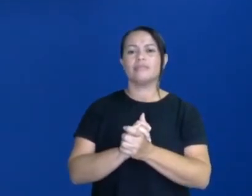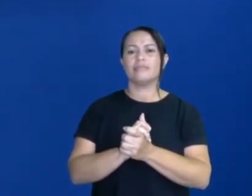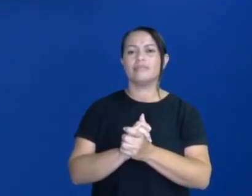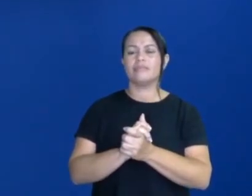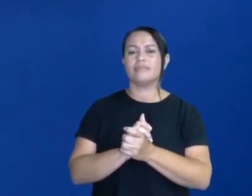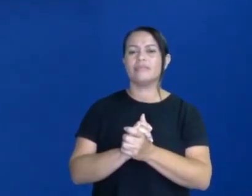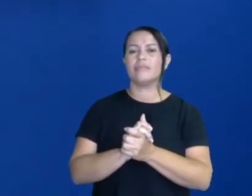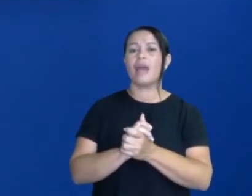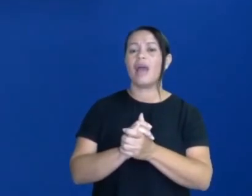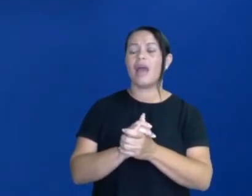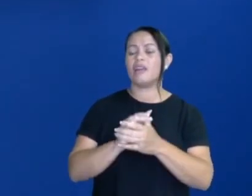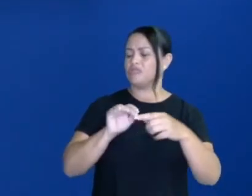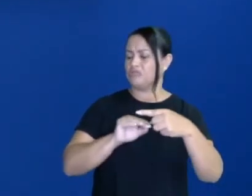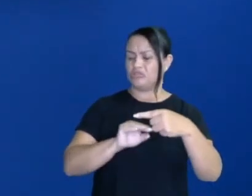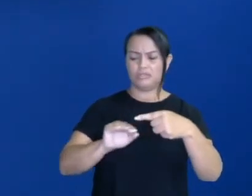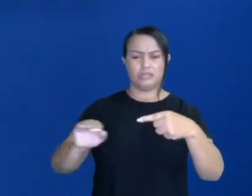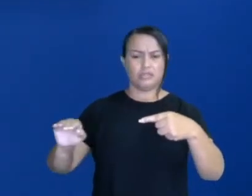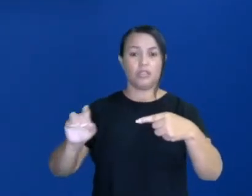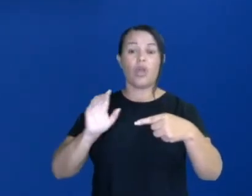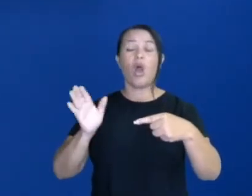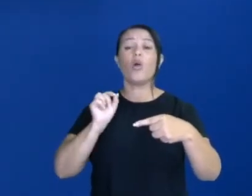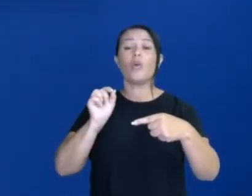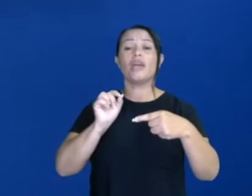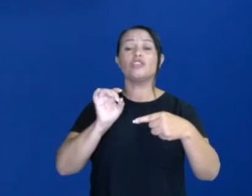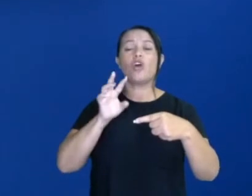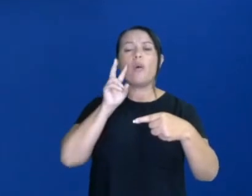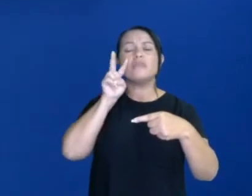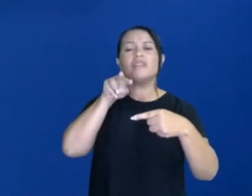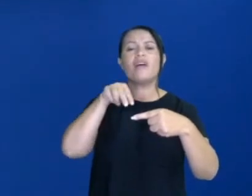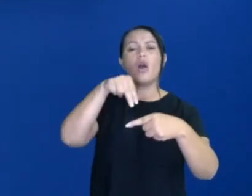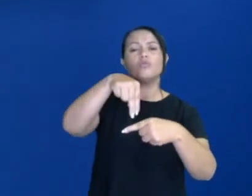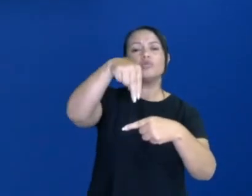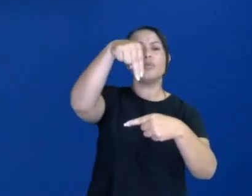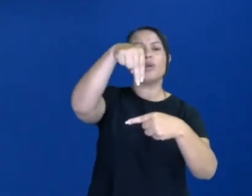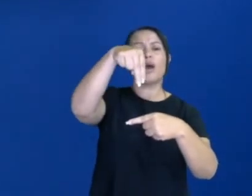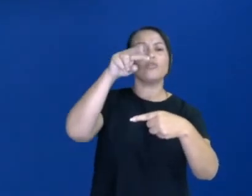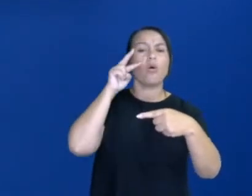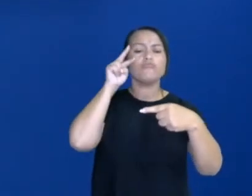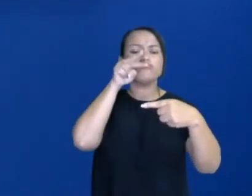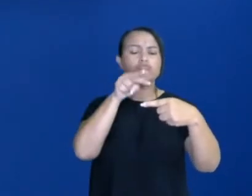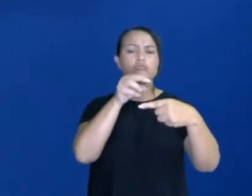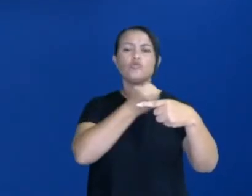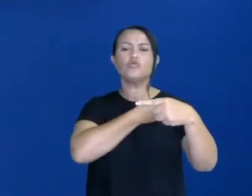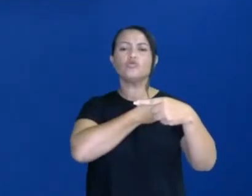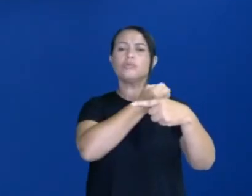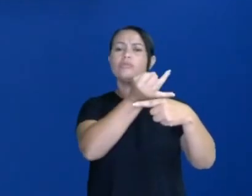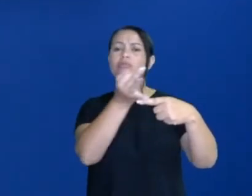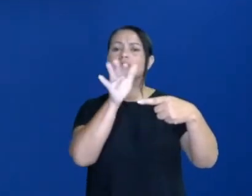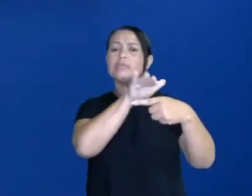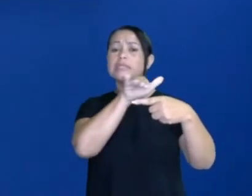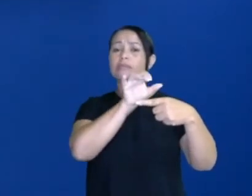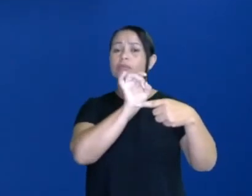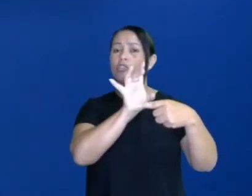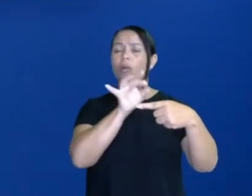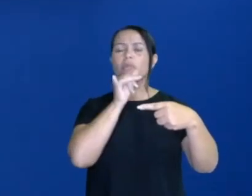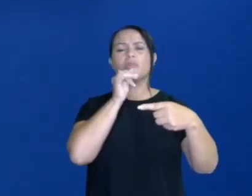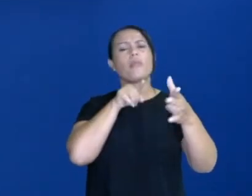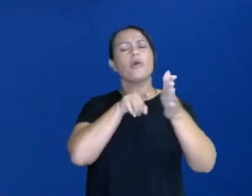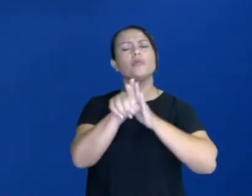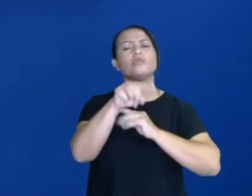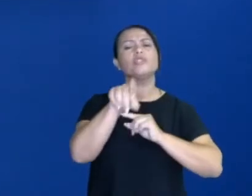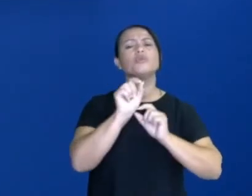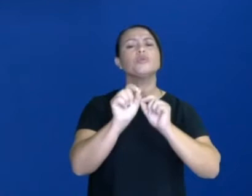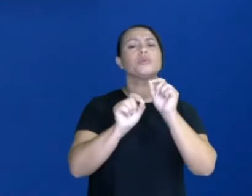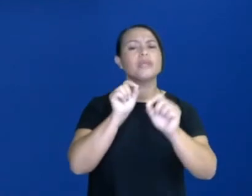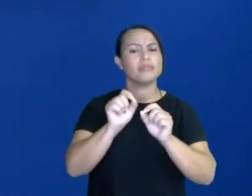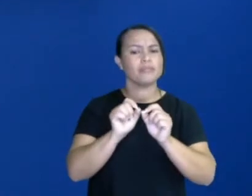Esqueço eles, não é isso? E vou comparar, ó, só aqui em cima, os meus numeradores, não é isso? Então, aqui eu pergunto a vocês o